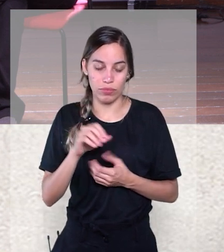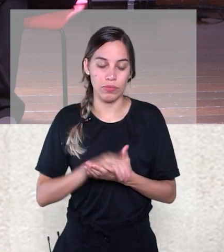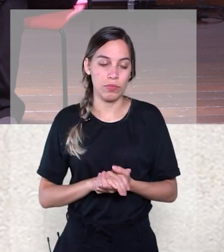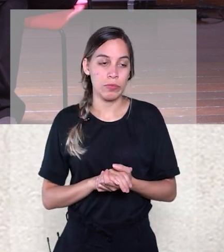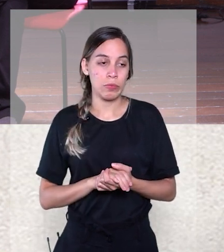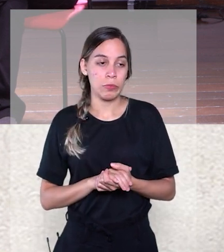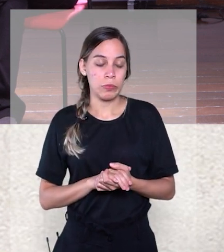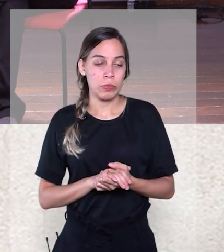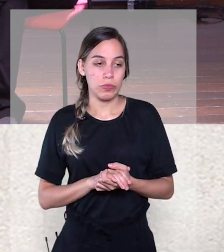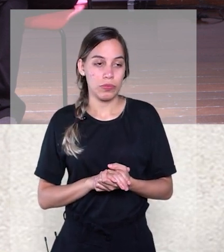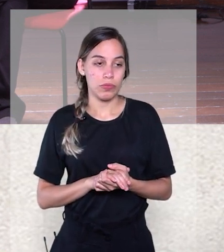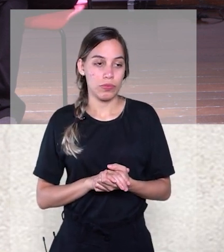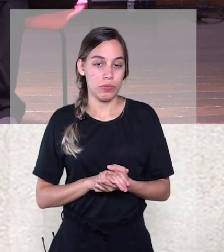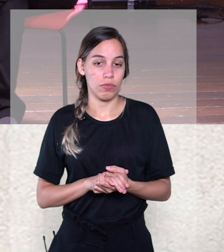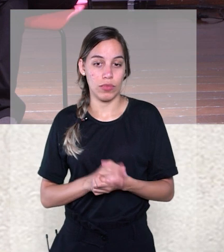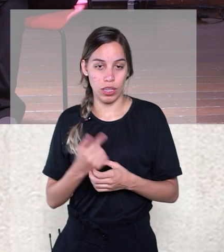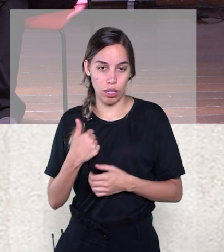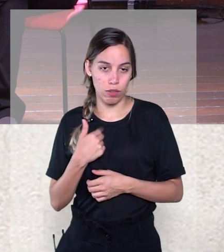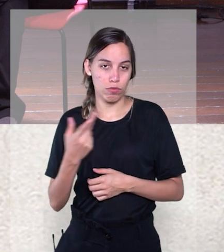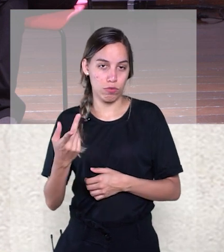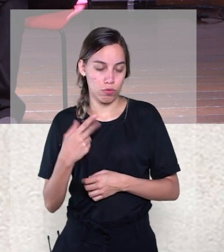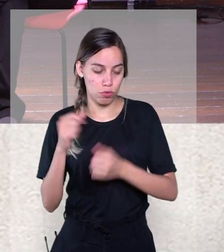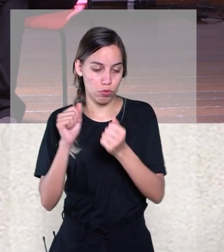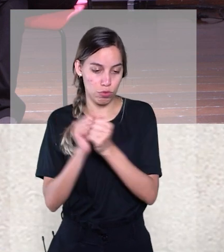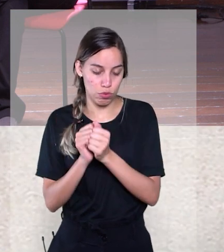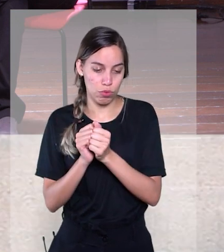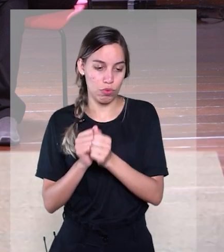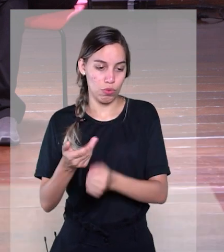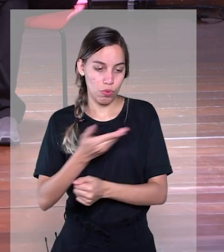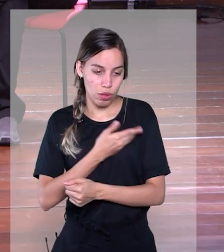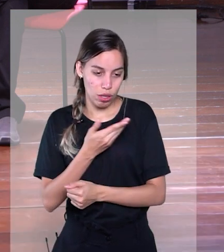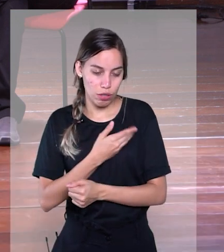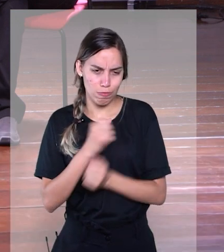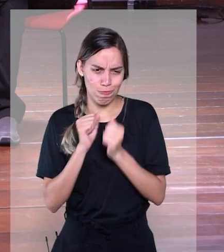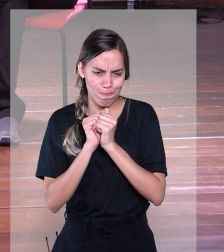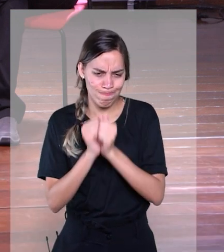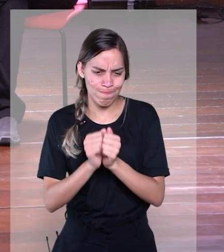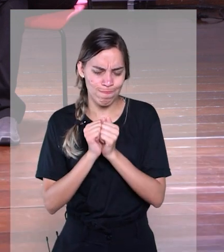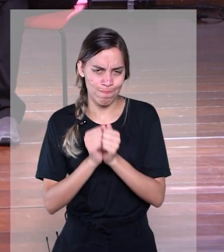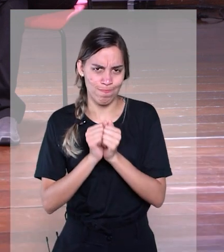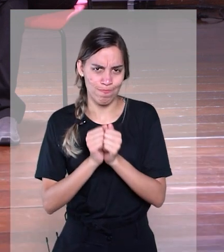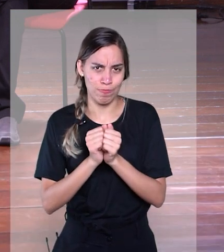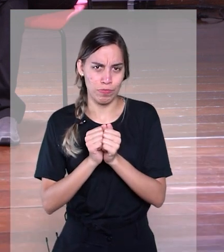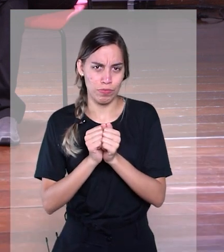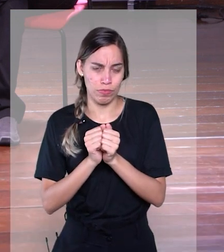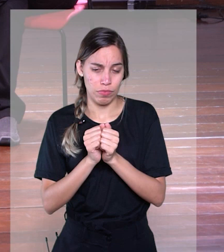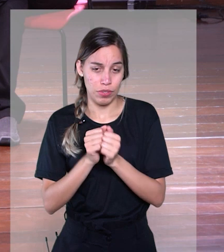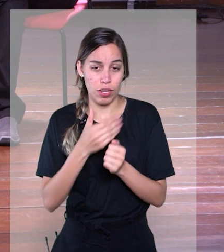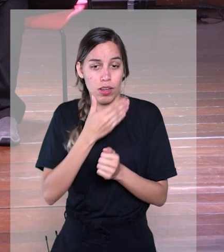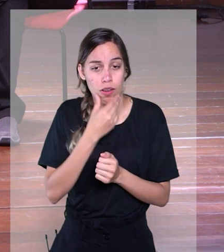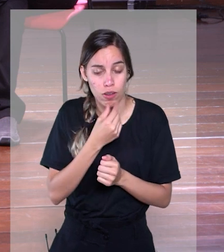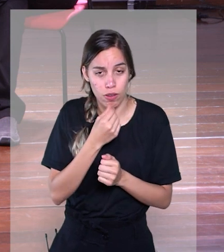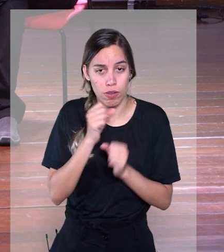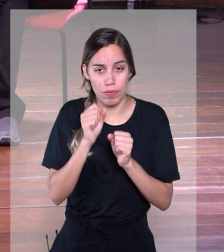único, não só porque a gente acabou ficando grandes amigos, enfim, cúmplices, né? Mas porque ele